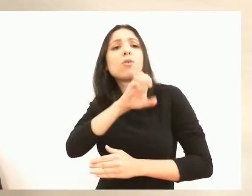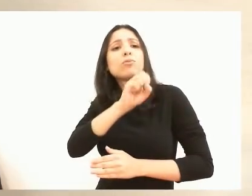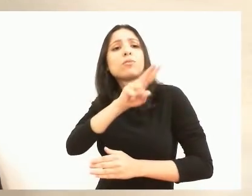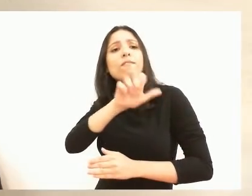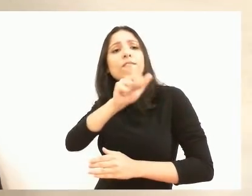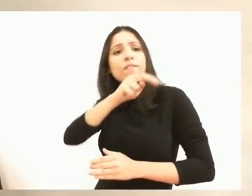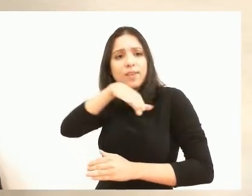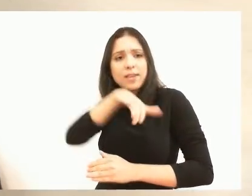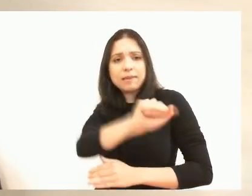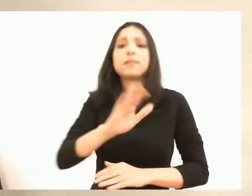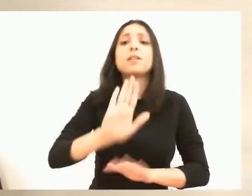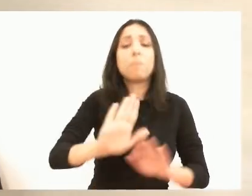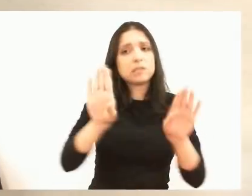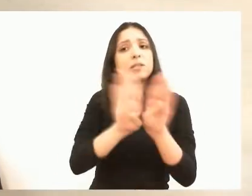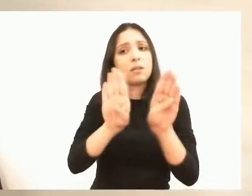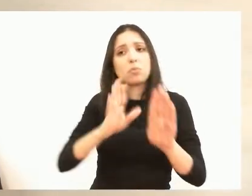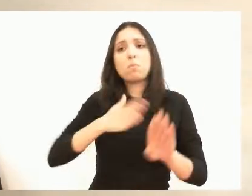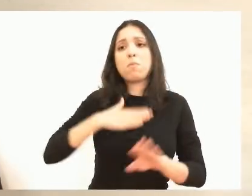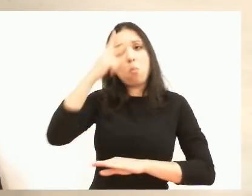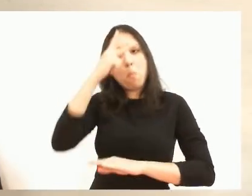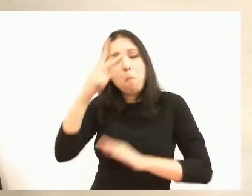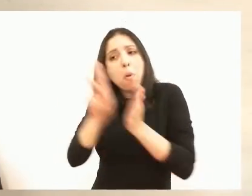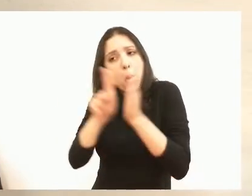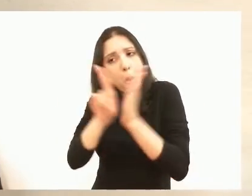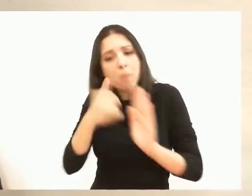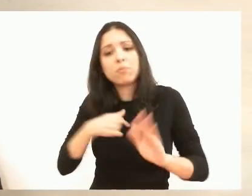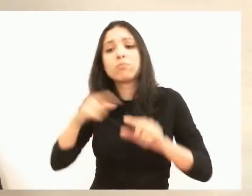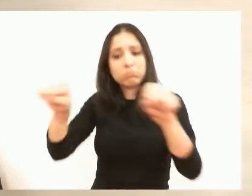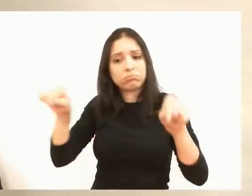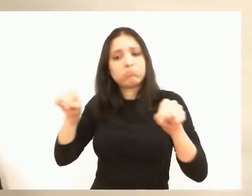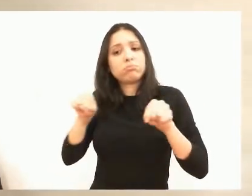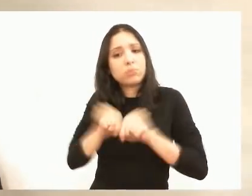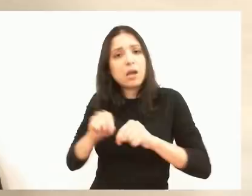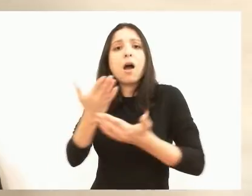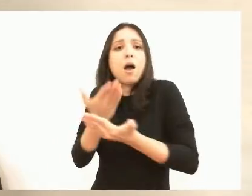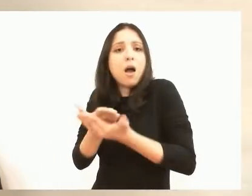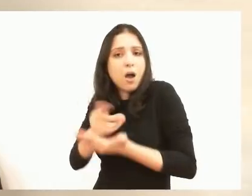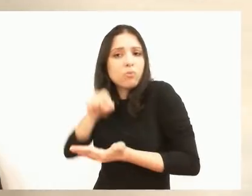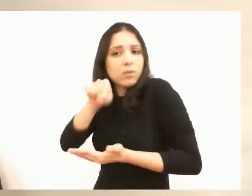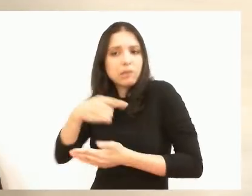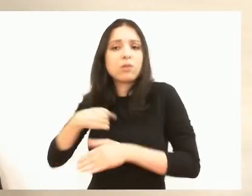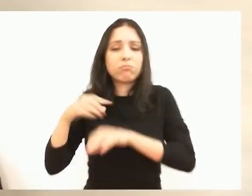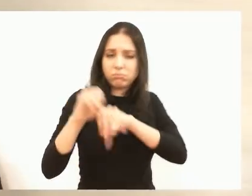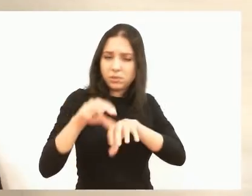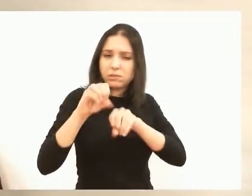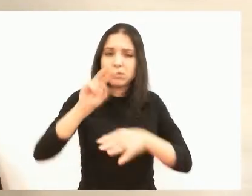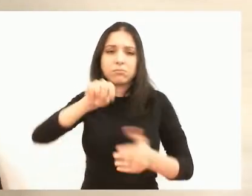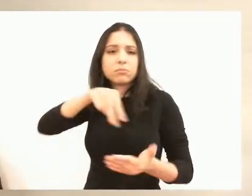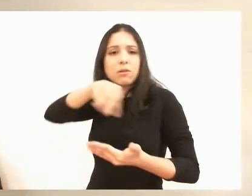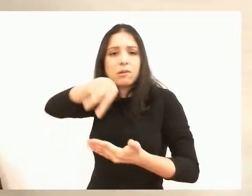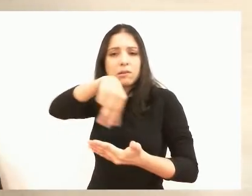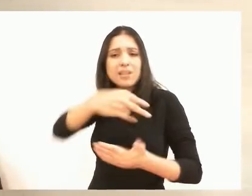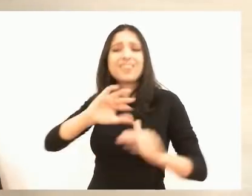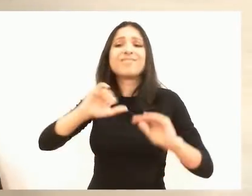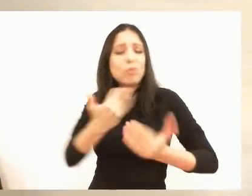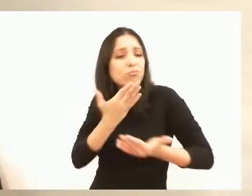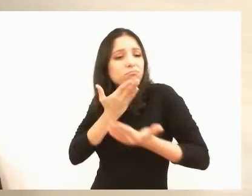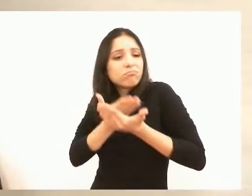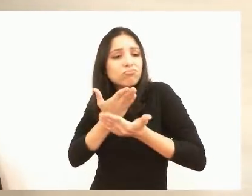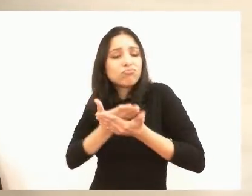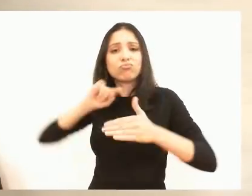no meu próprio estúdio só movimento e também na pesquisa acadêmica eu fui aprofundando nesse